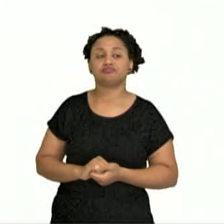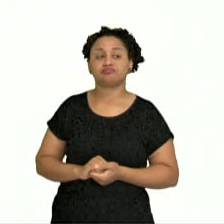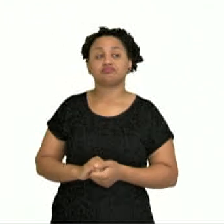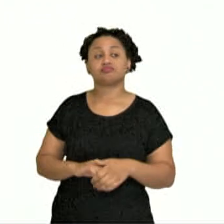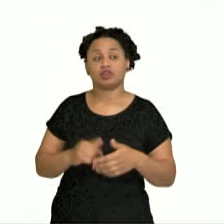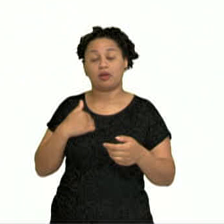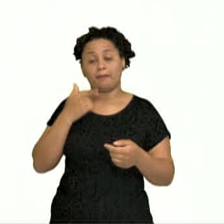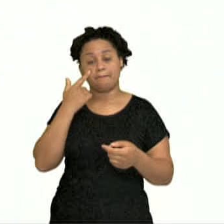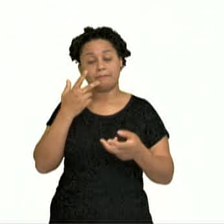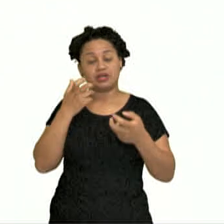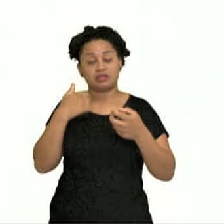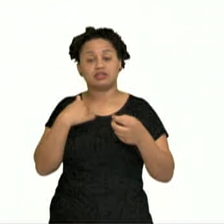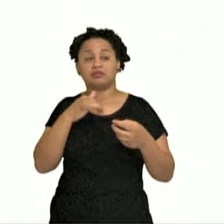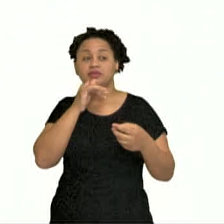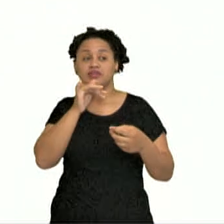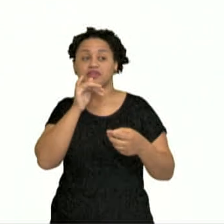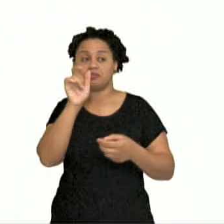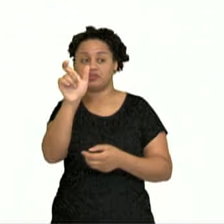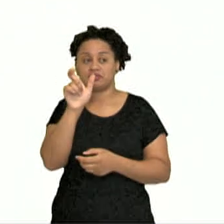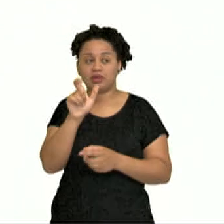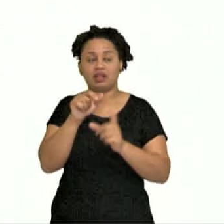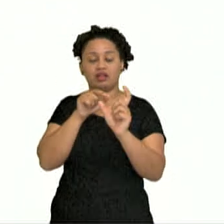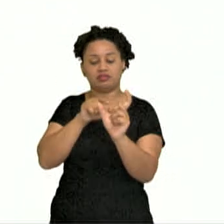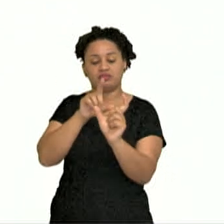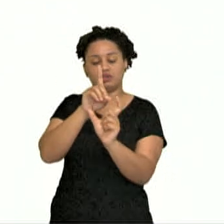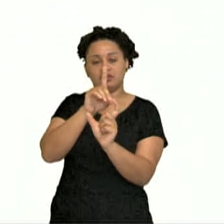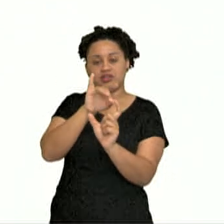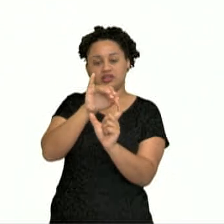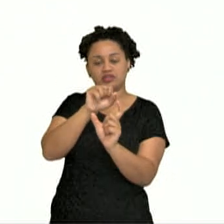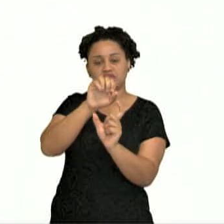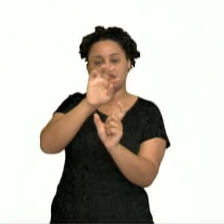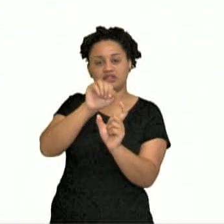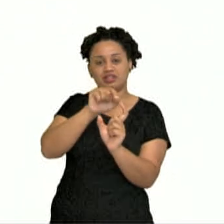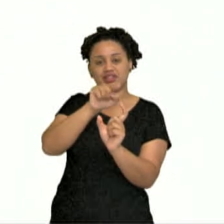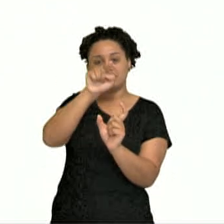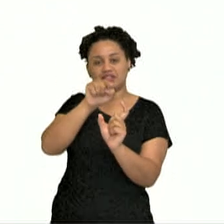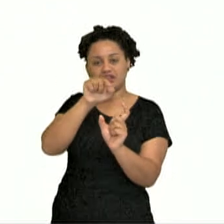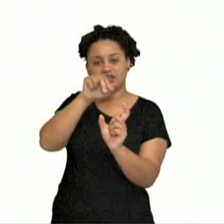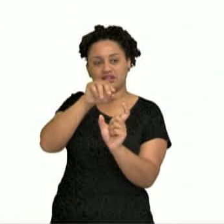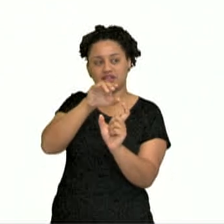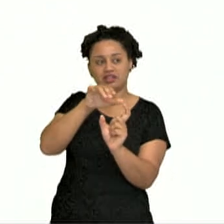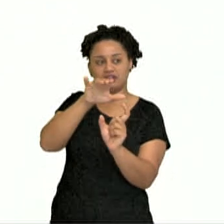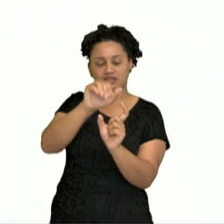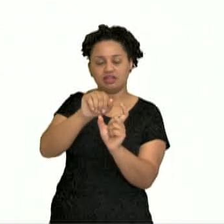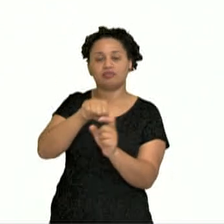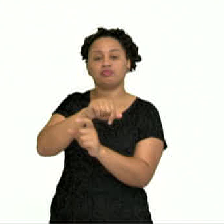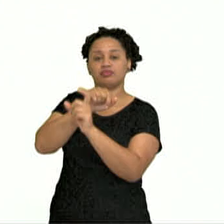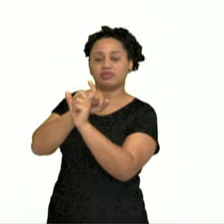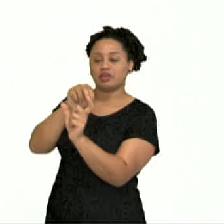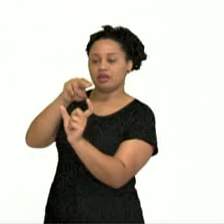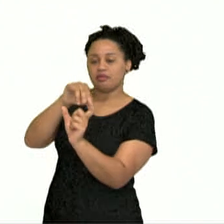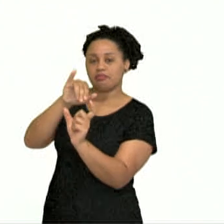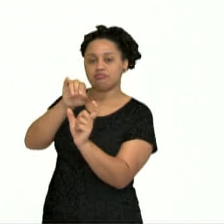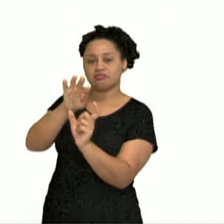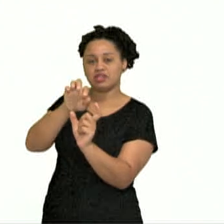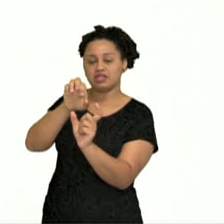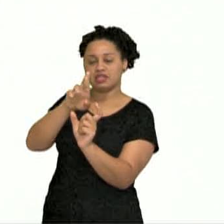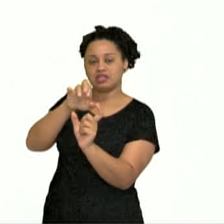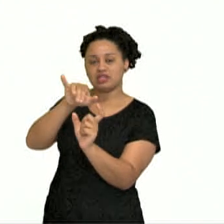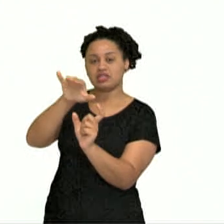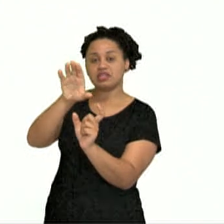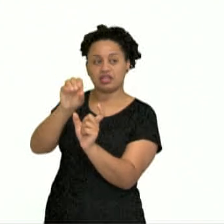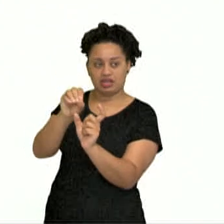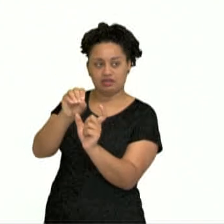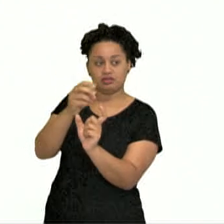Então, olha lá alguns exemplos de palavras. Temos lá, distância, mistérios. Essas duas palavras nós classificamos na